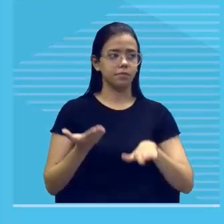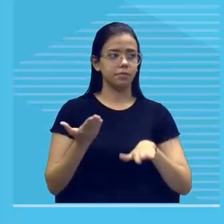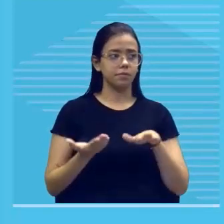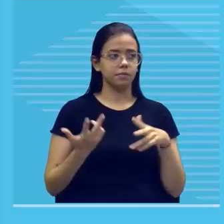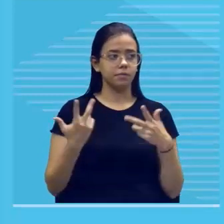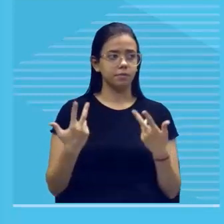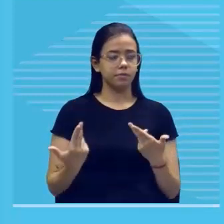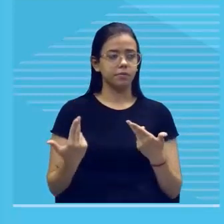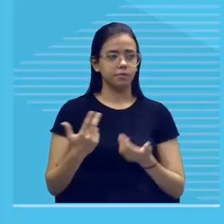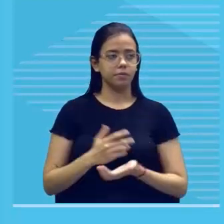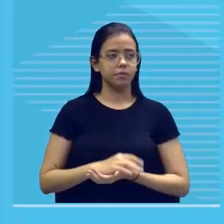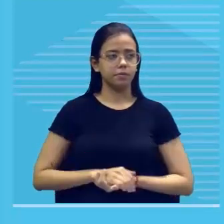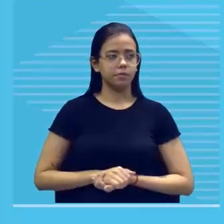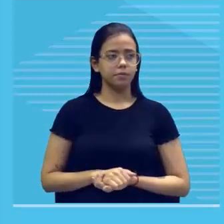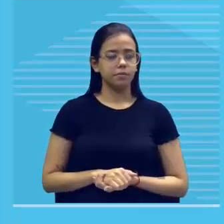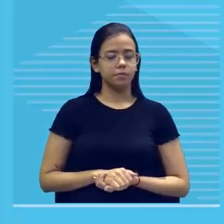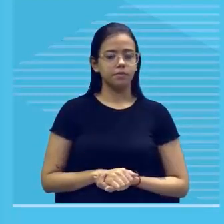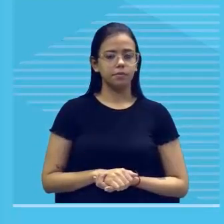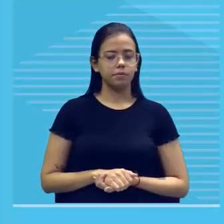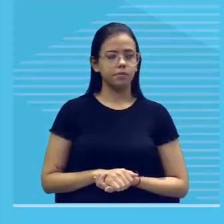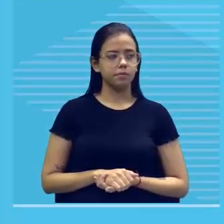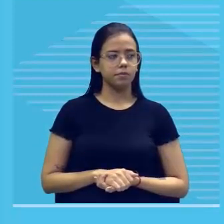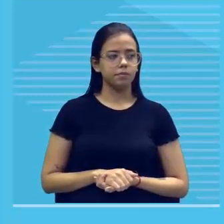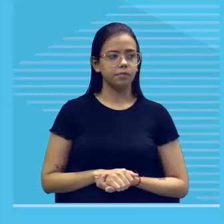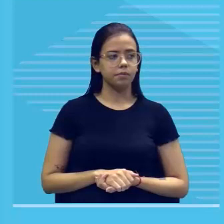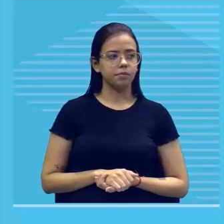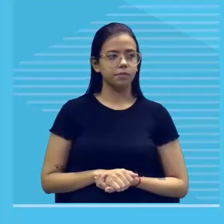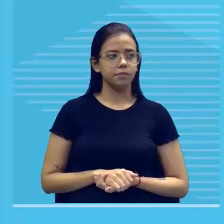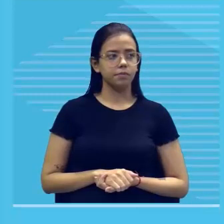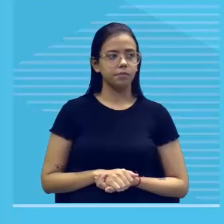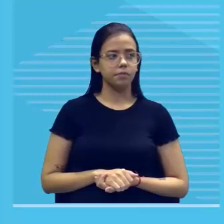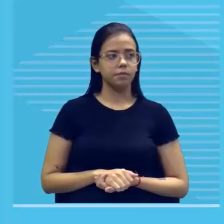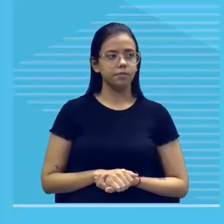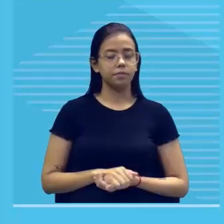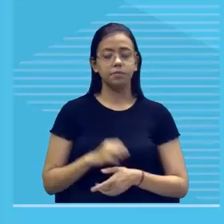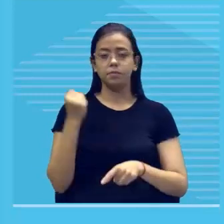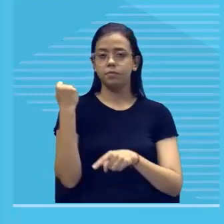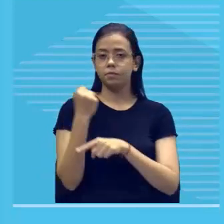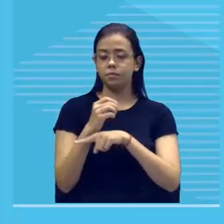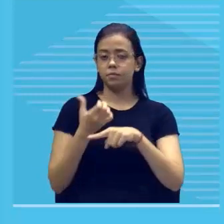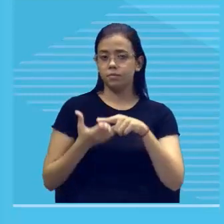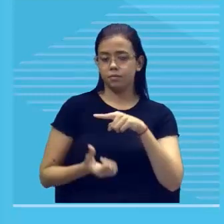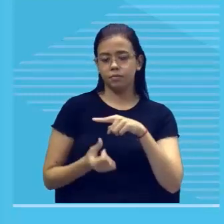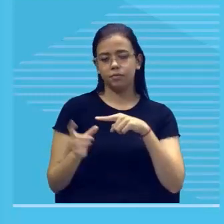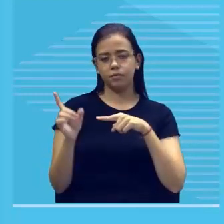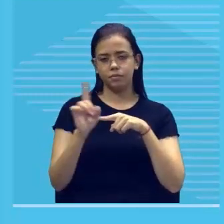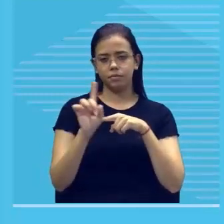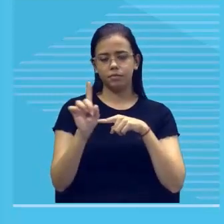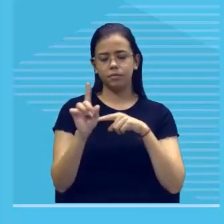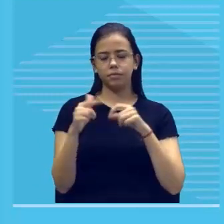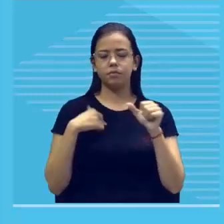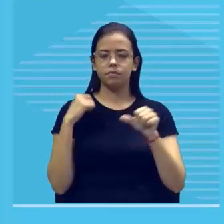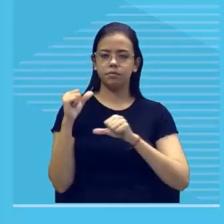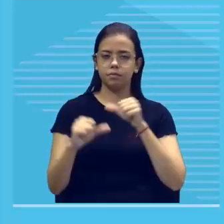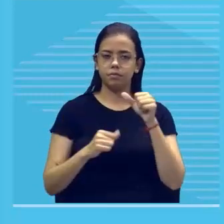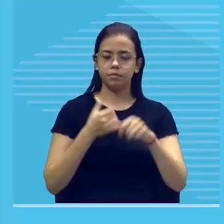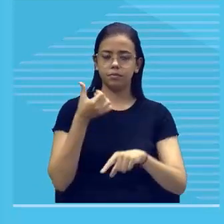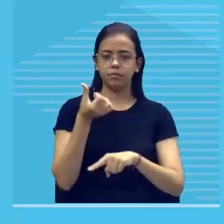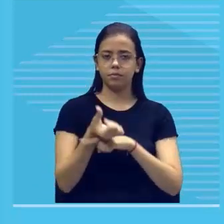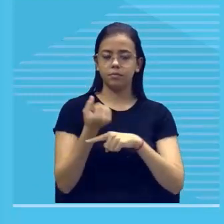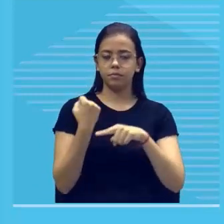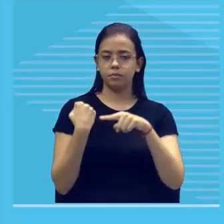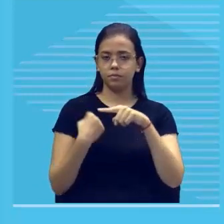né é inversamente proporcional né em vez de colocar oito sobre seis eu vou colocar